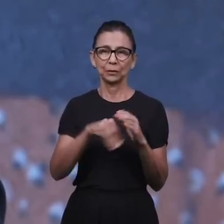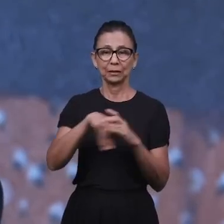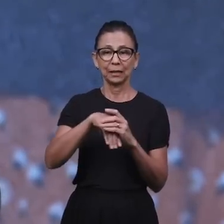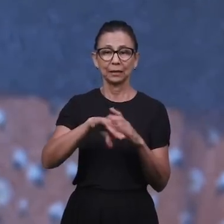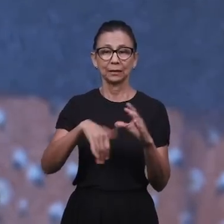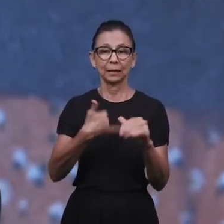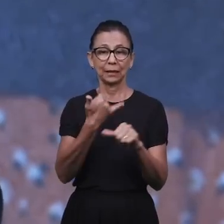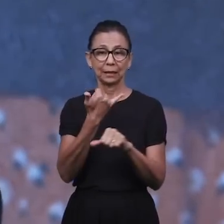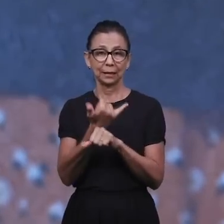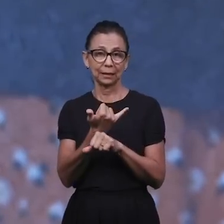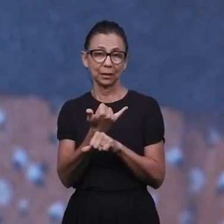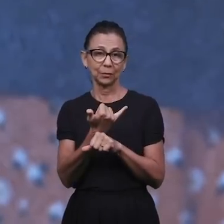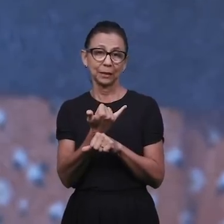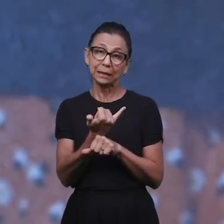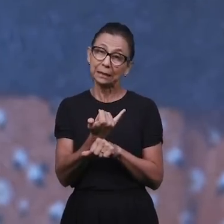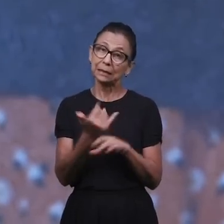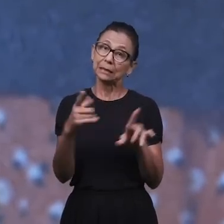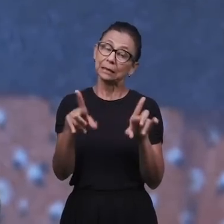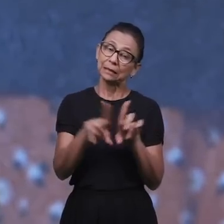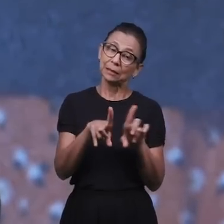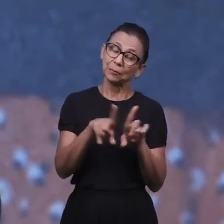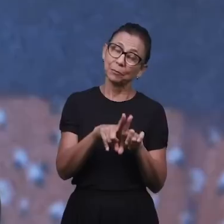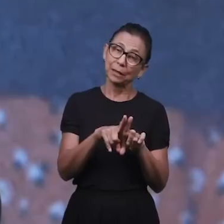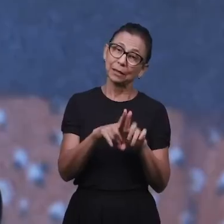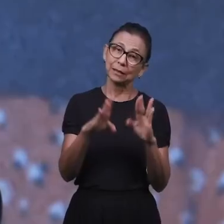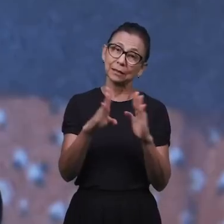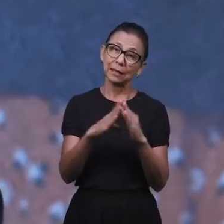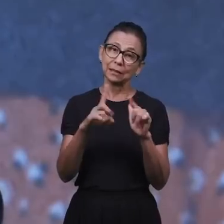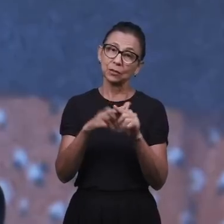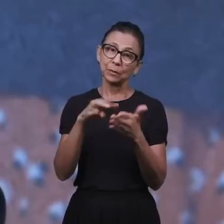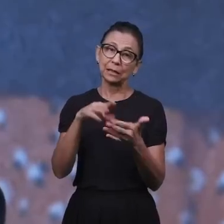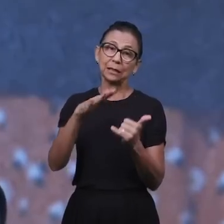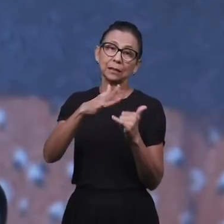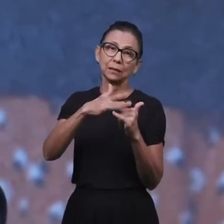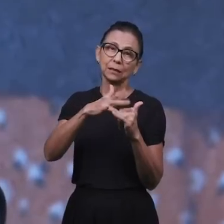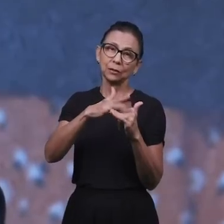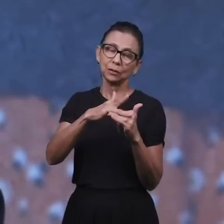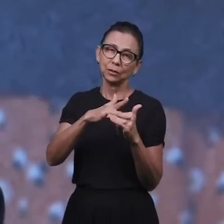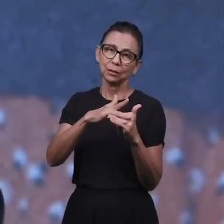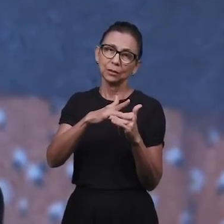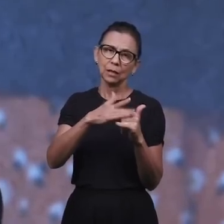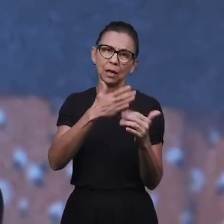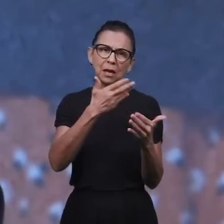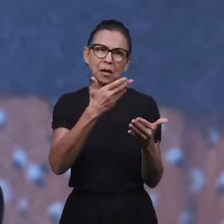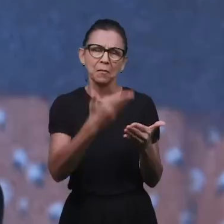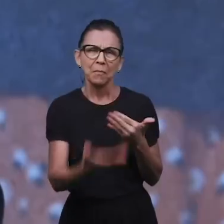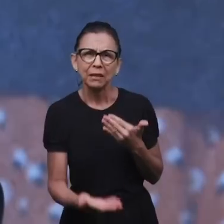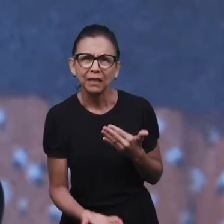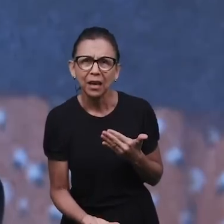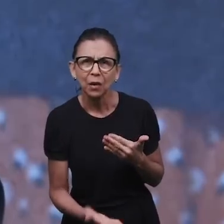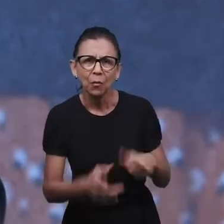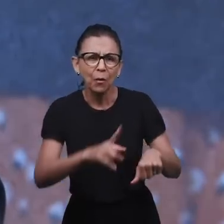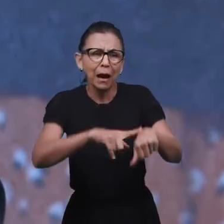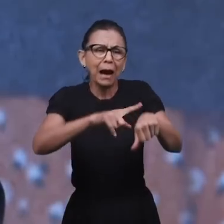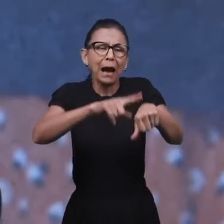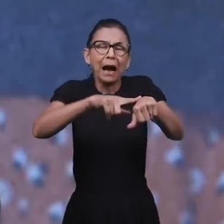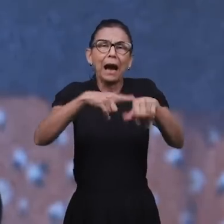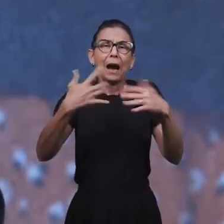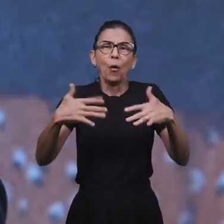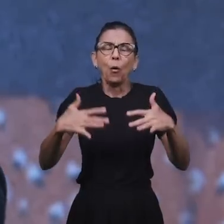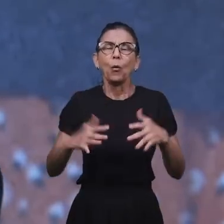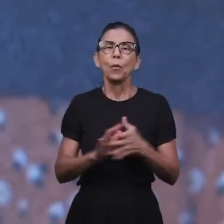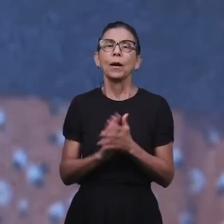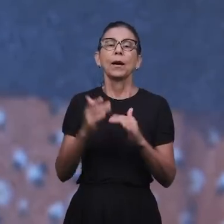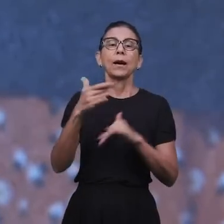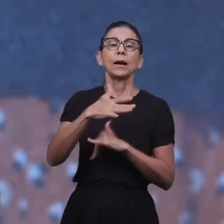de conteúdos maravilhosos que está no nosso canal e também está no canal da Igreja Cristã Maranata no YouTube, tá bom? Perdeu? Não